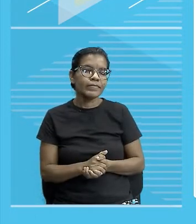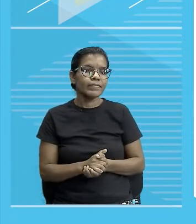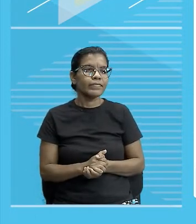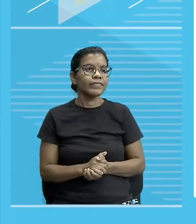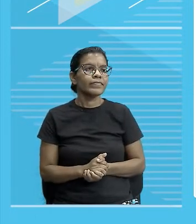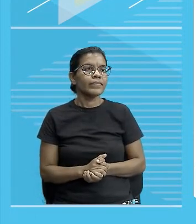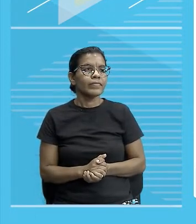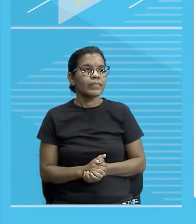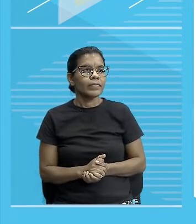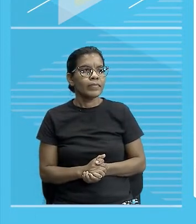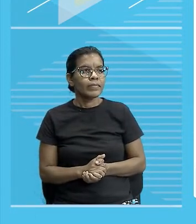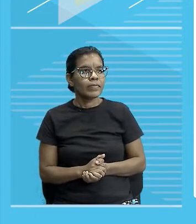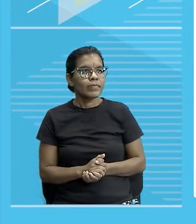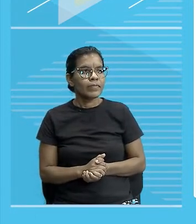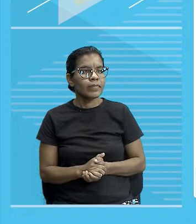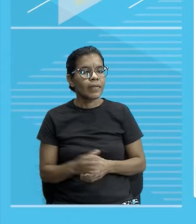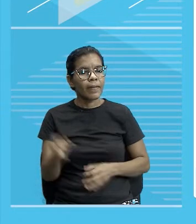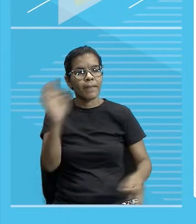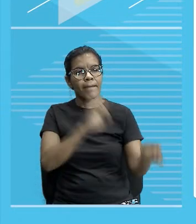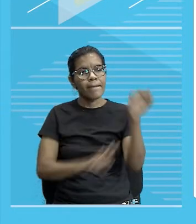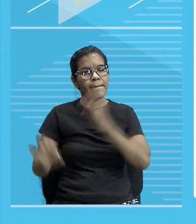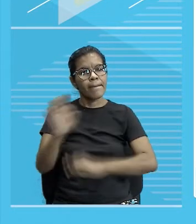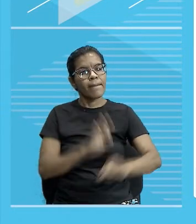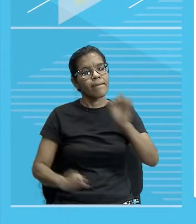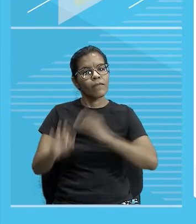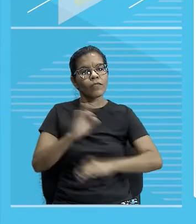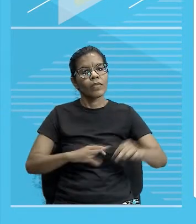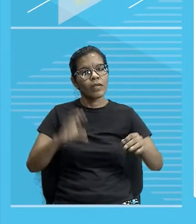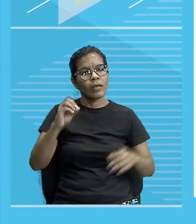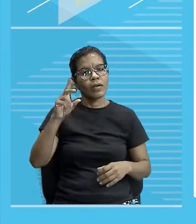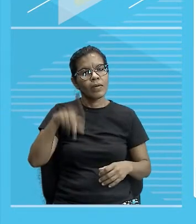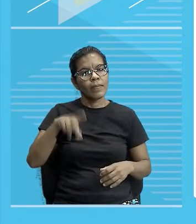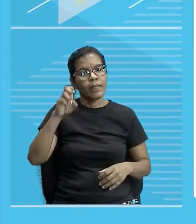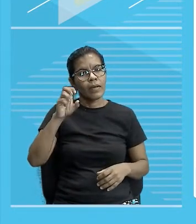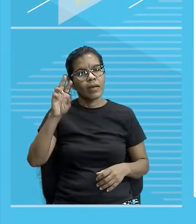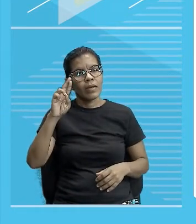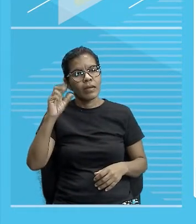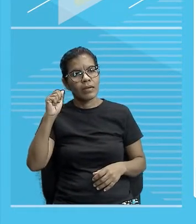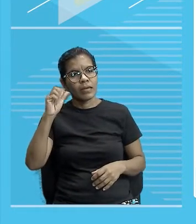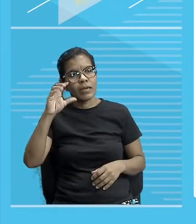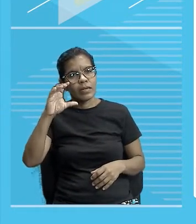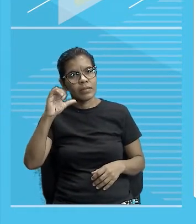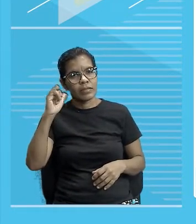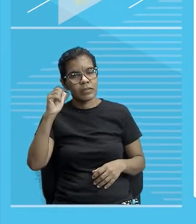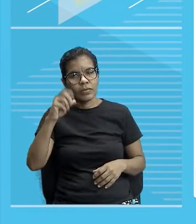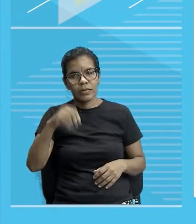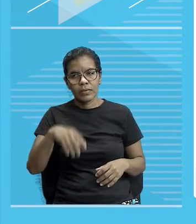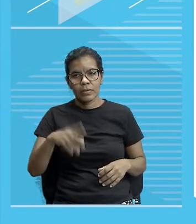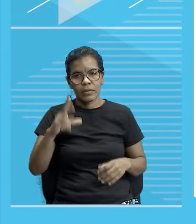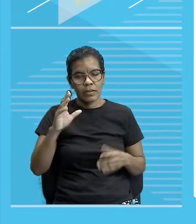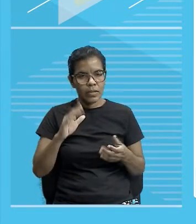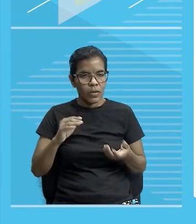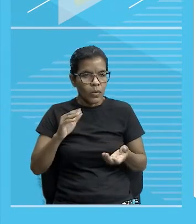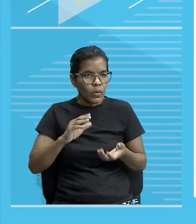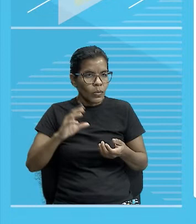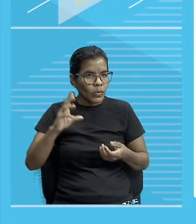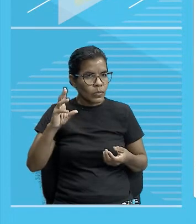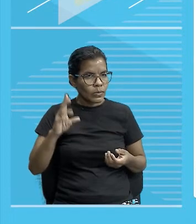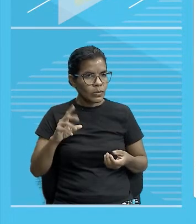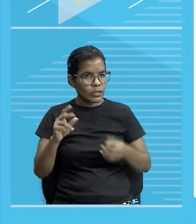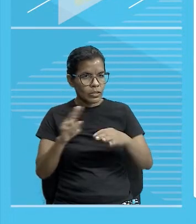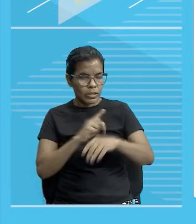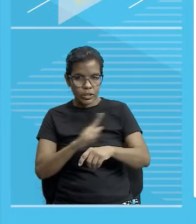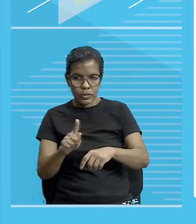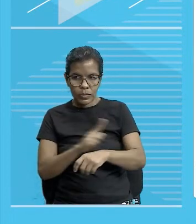certo então o planejamento operacional os administradores visualizam